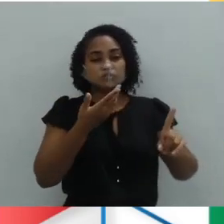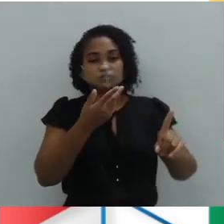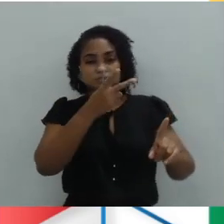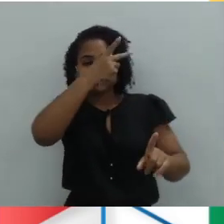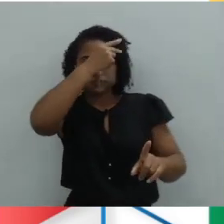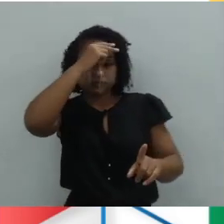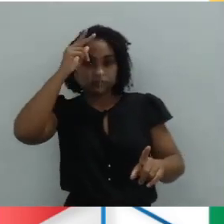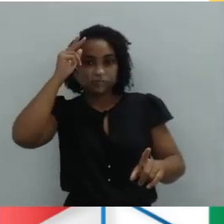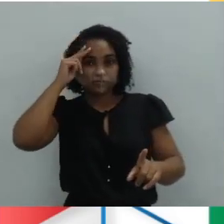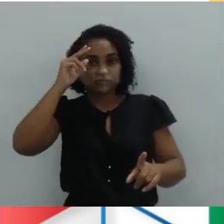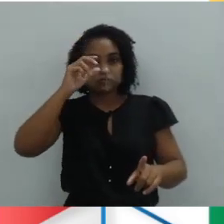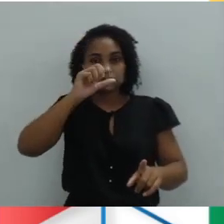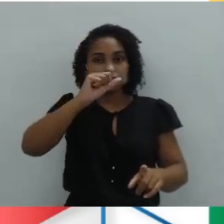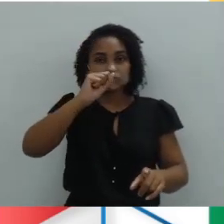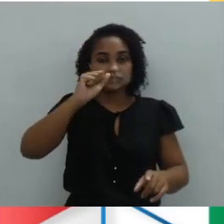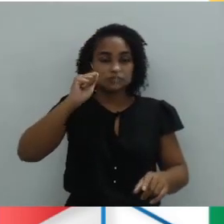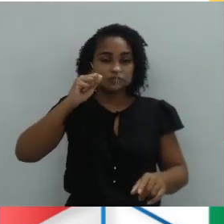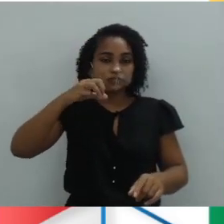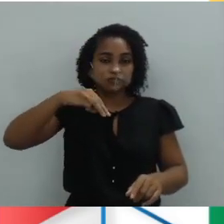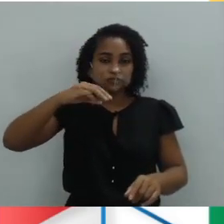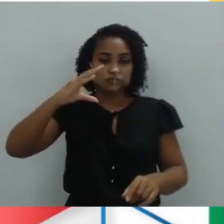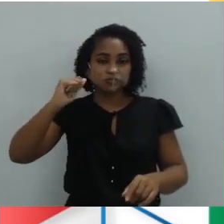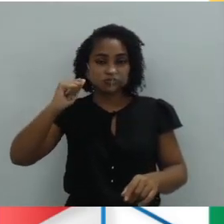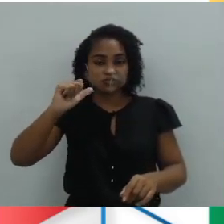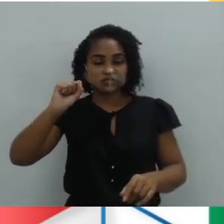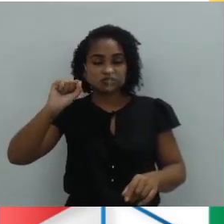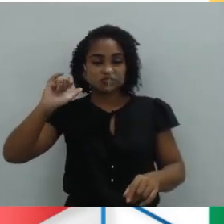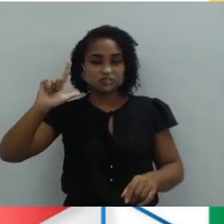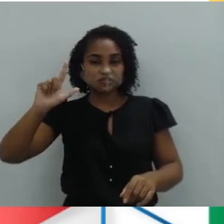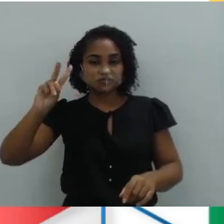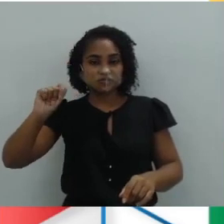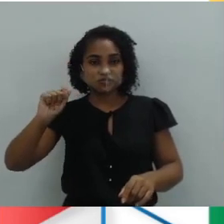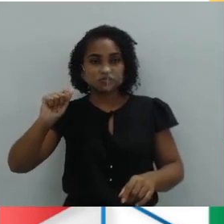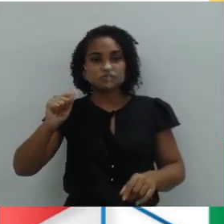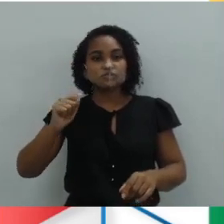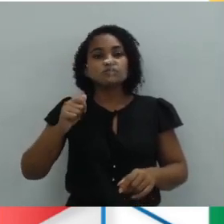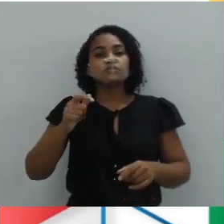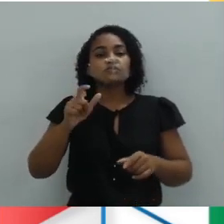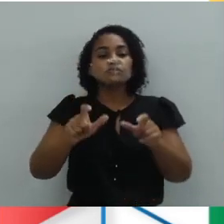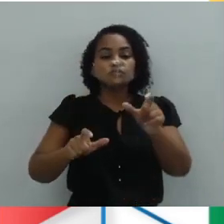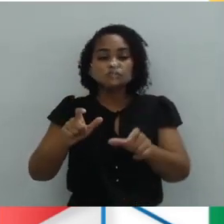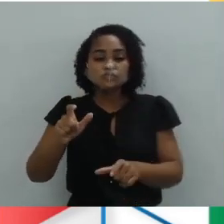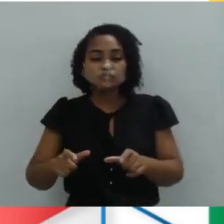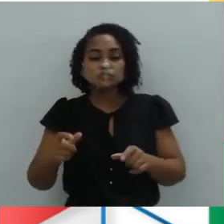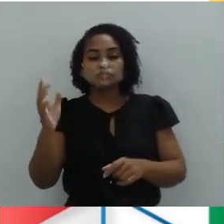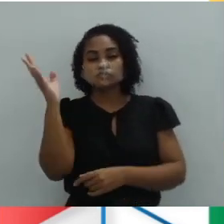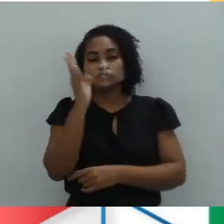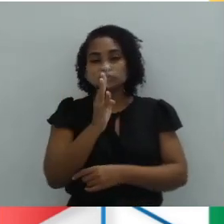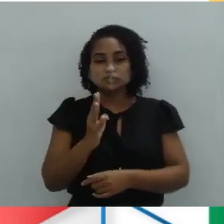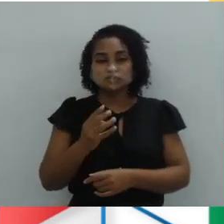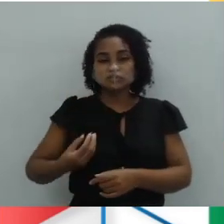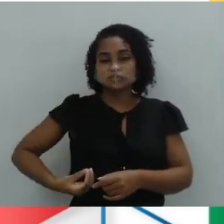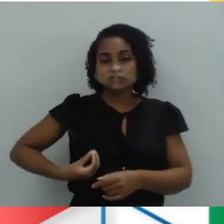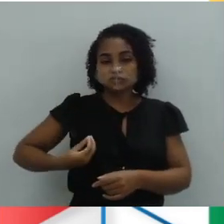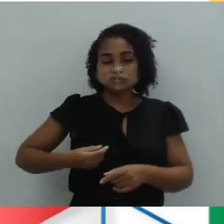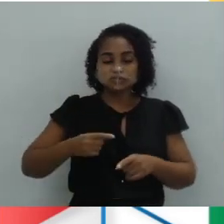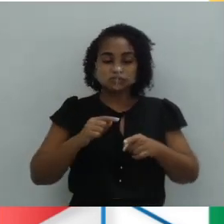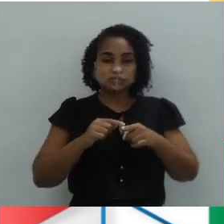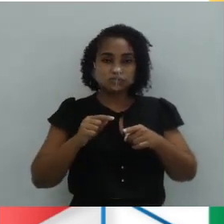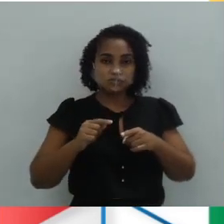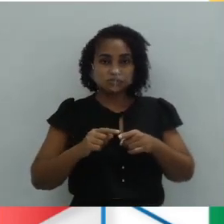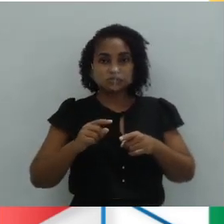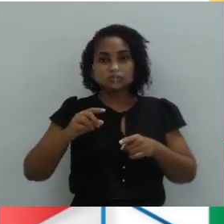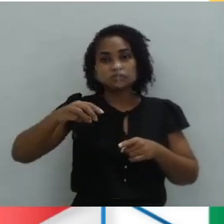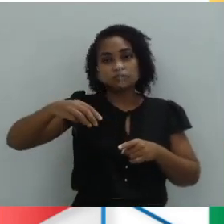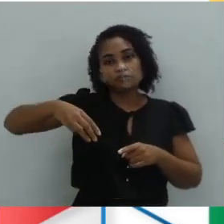prefeito Samuca Silva. Aos cidadãos abaixo-assinados, brasileiros, residentes e domiciliados no bairro do Mirante